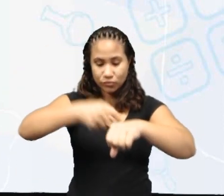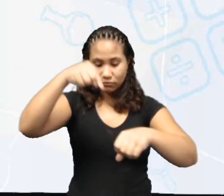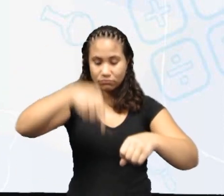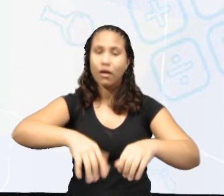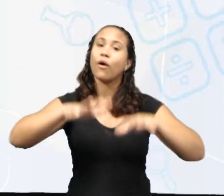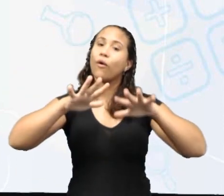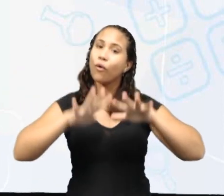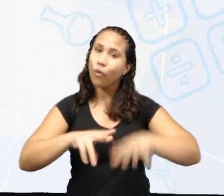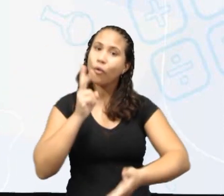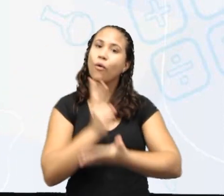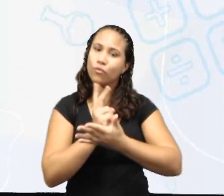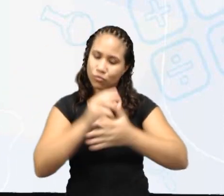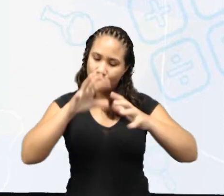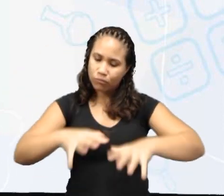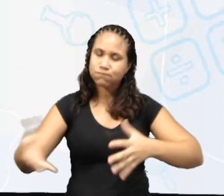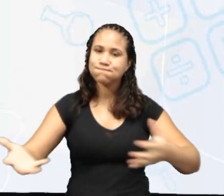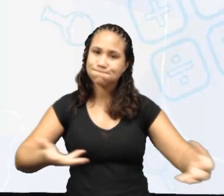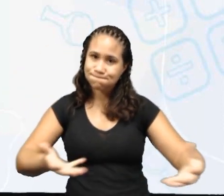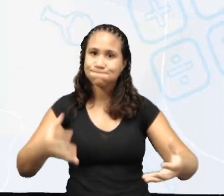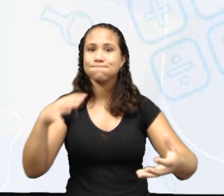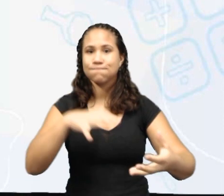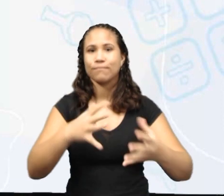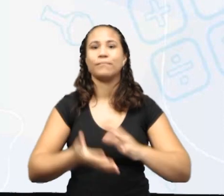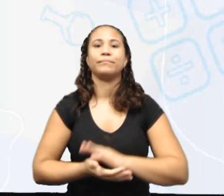duas substâncias vão ser separadas.